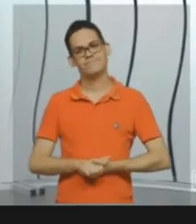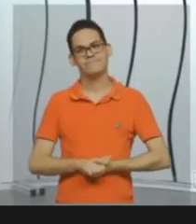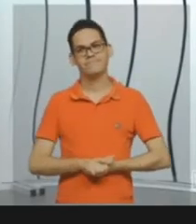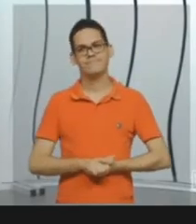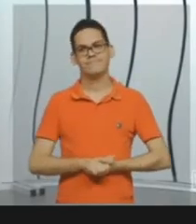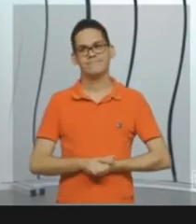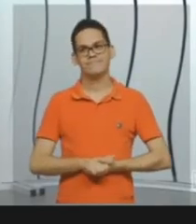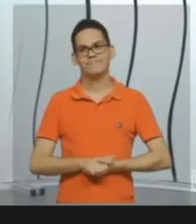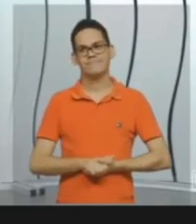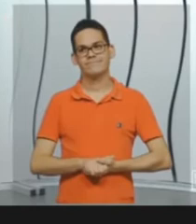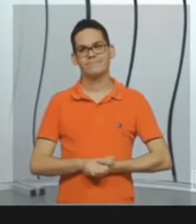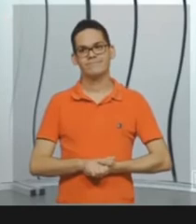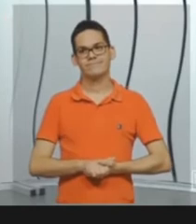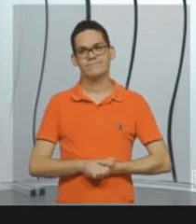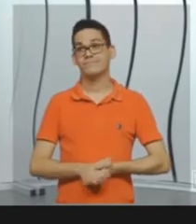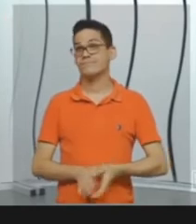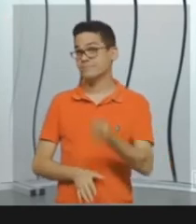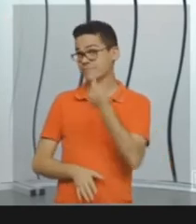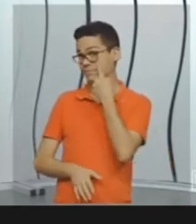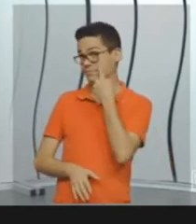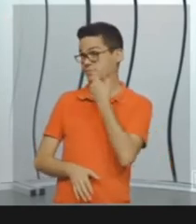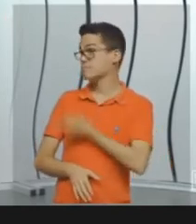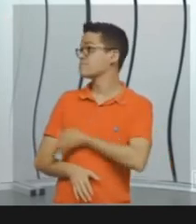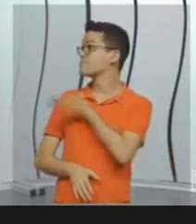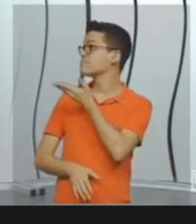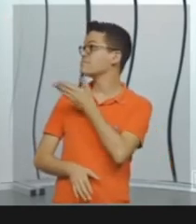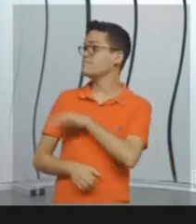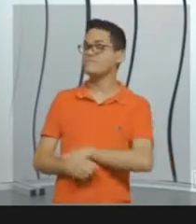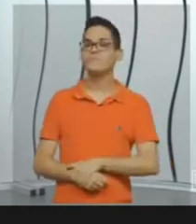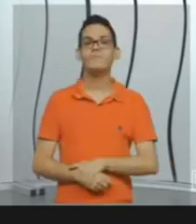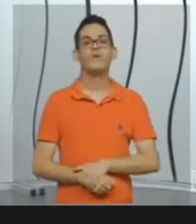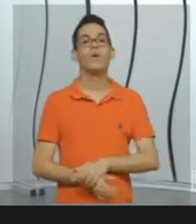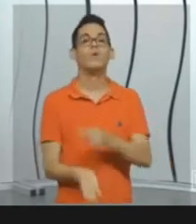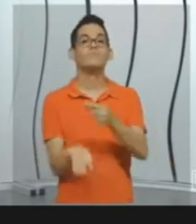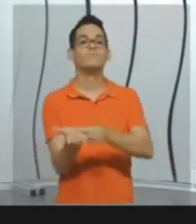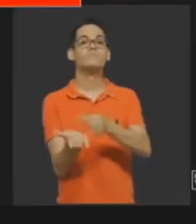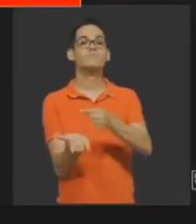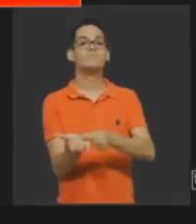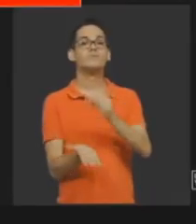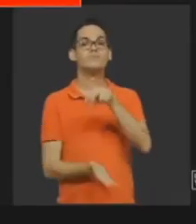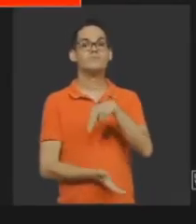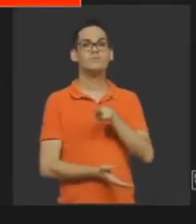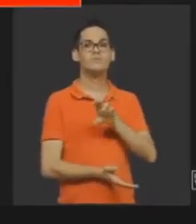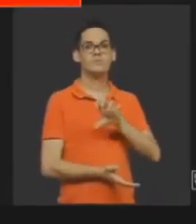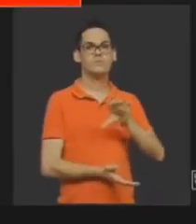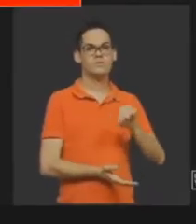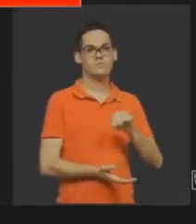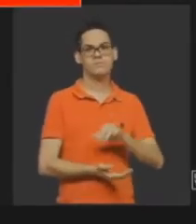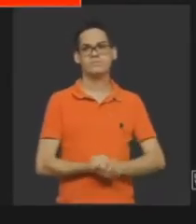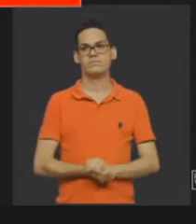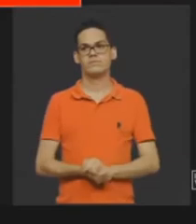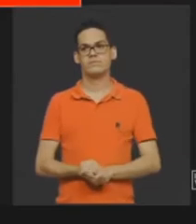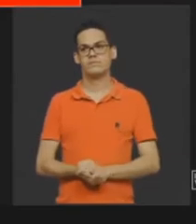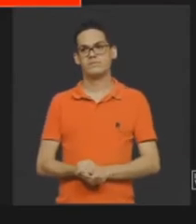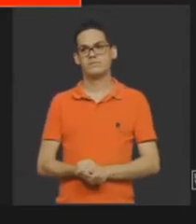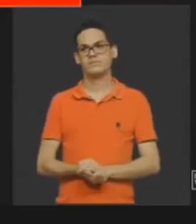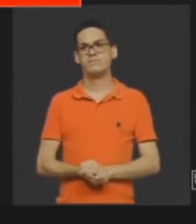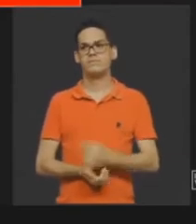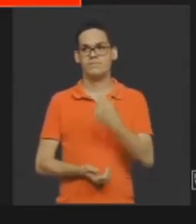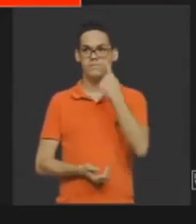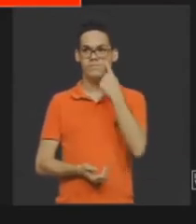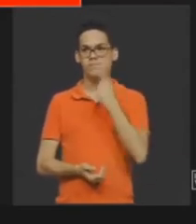DNA. Vamos ver aqui o nucleotídeo de RNA. Mesma coisa do nucleotídeo de DNA,